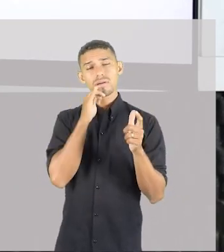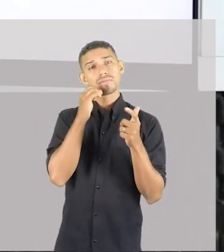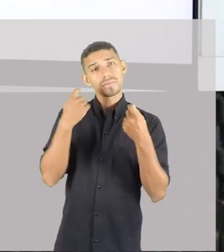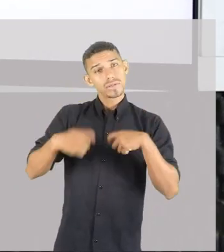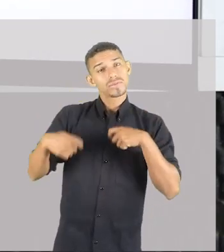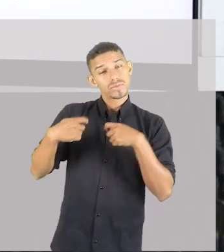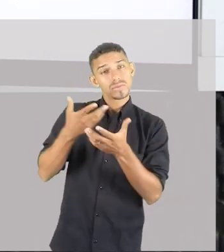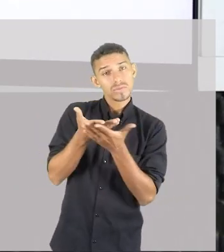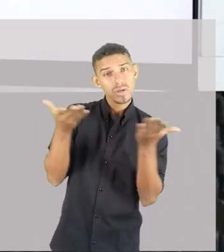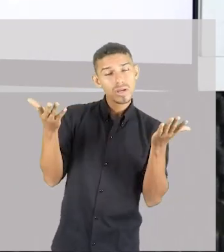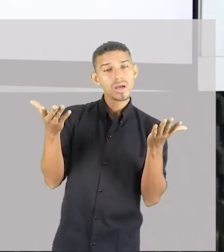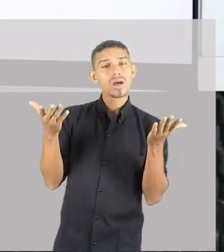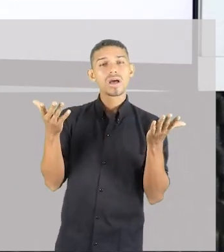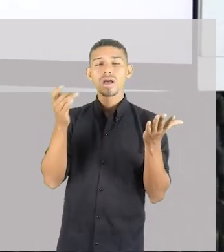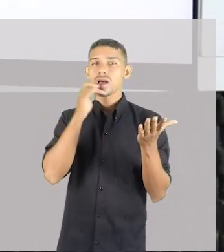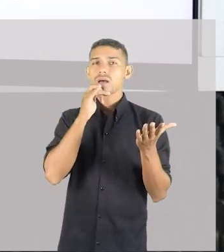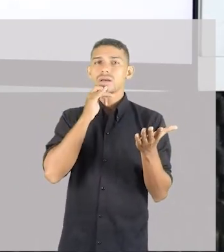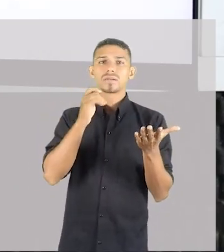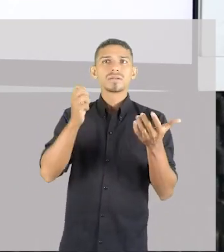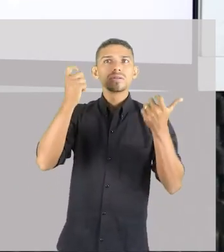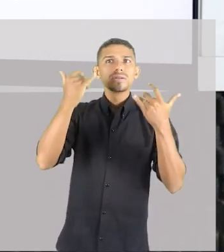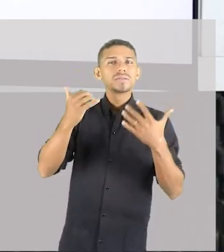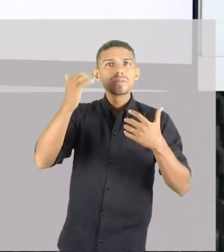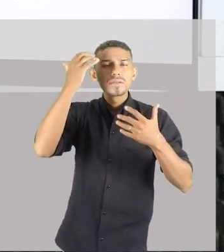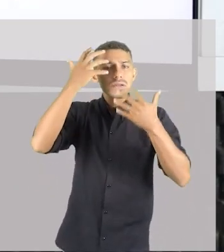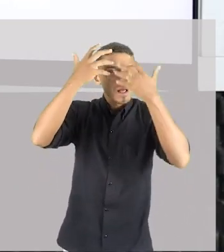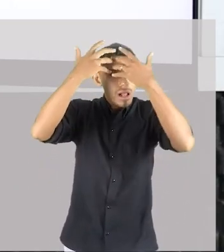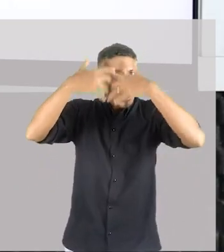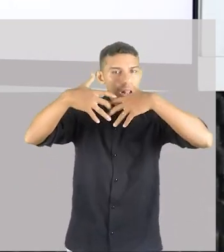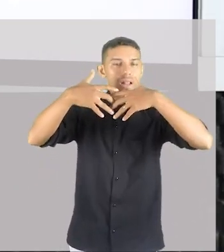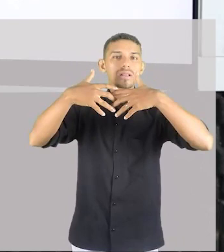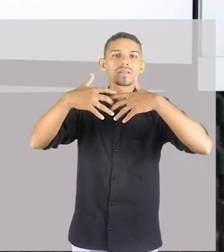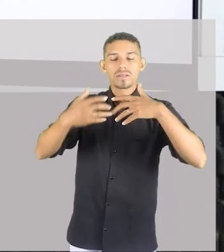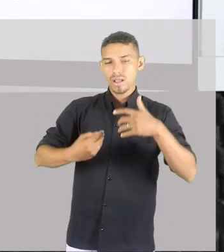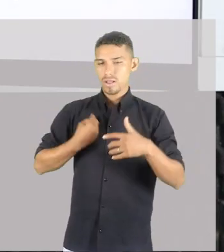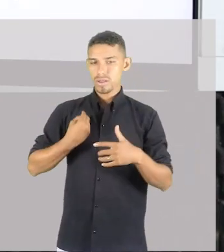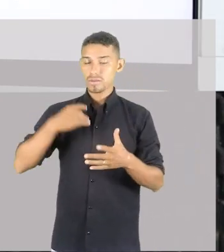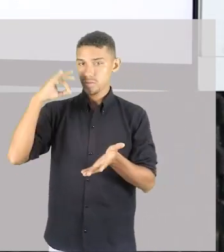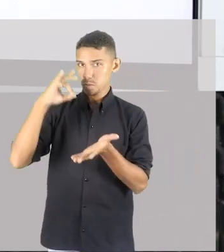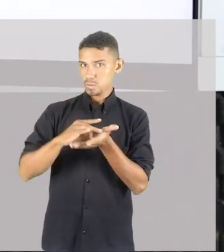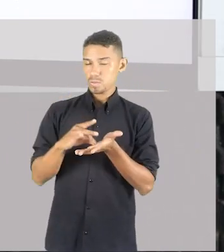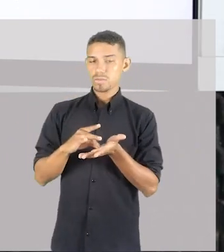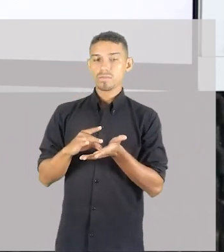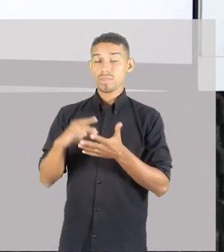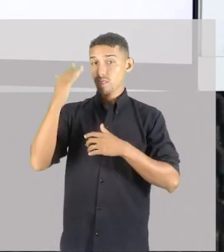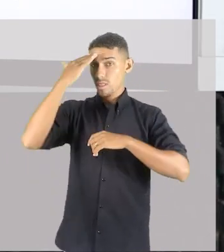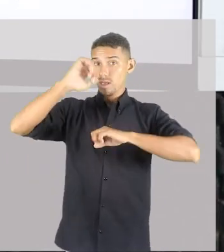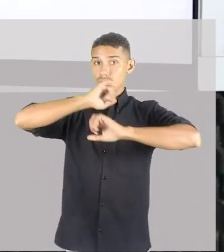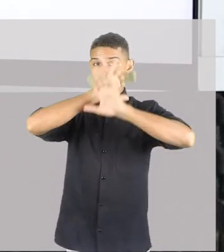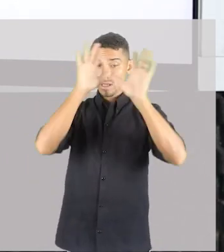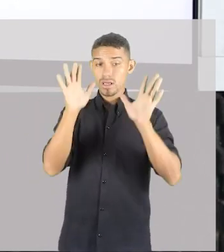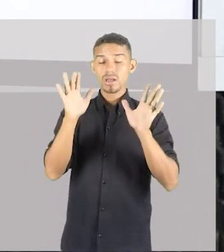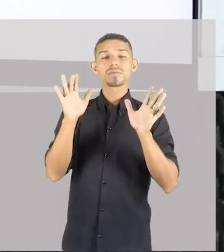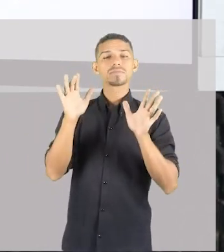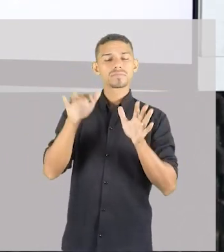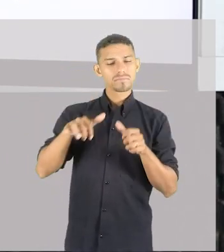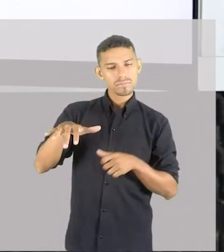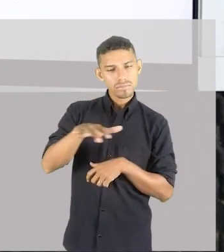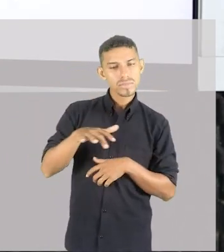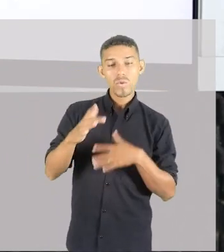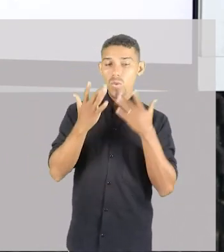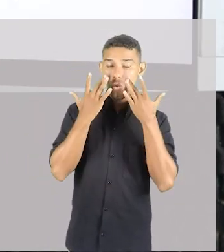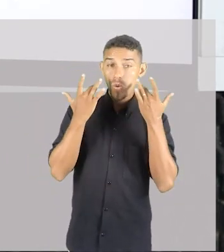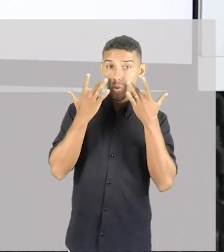você não só desvincular da realidade, mas repensar a própria realidade. Entender, compreender e aprender a mensagem